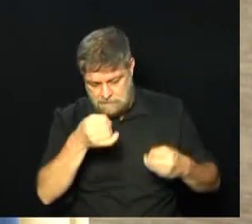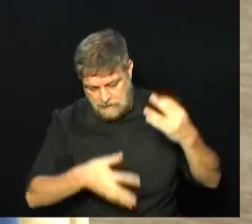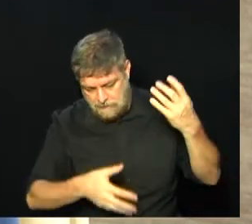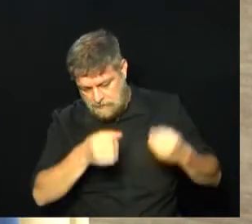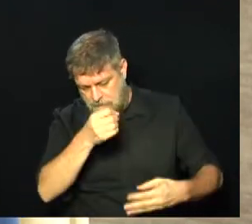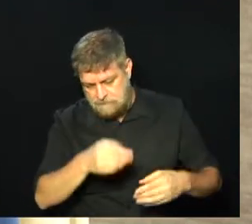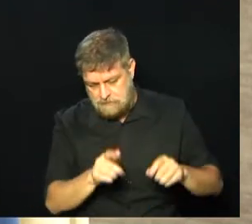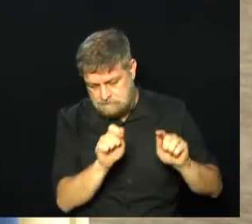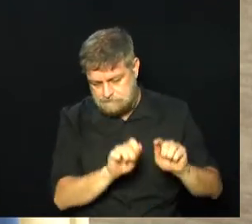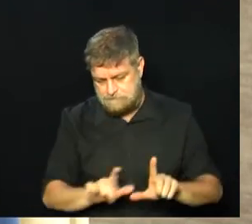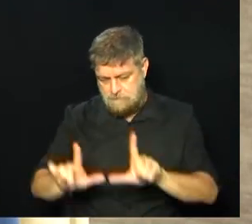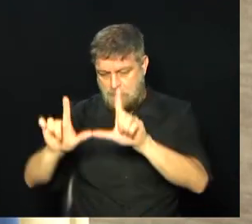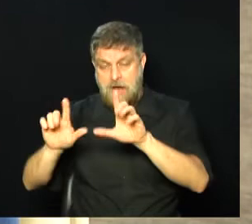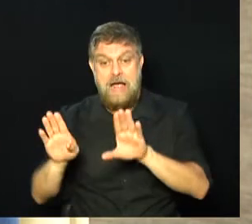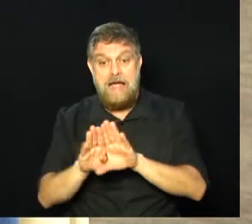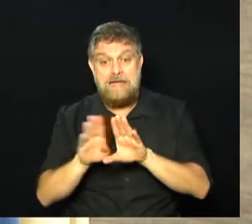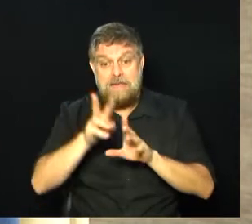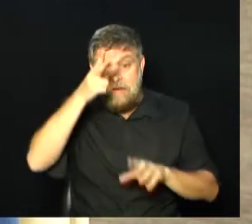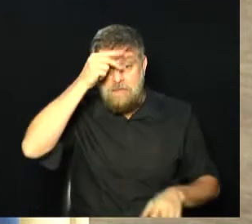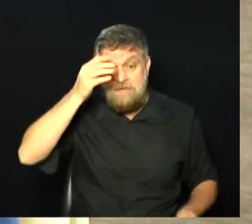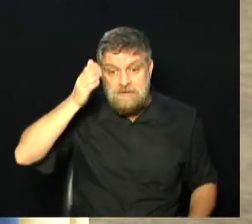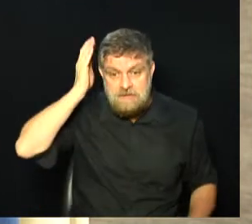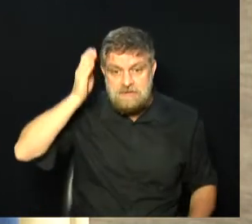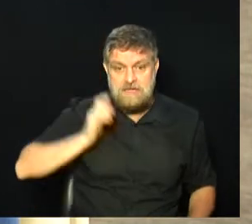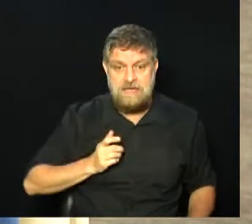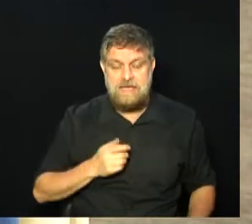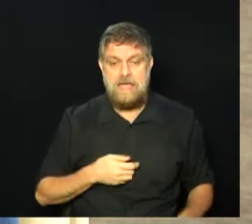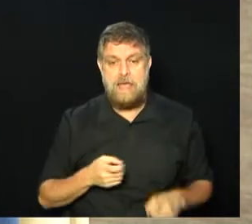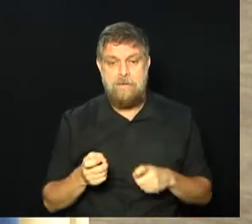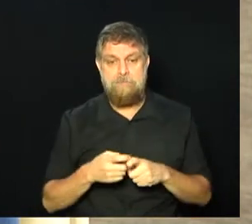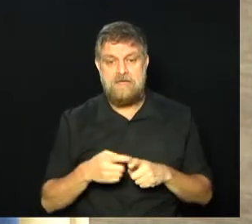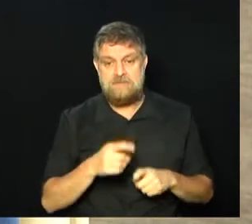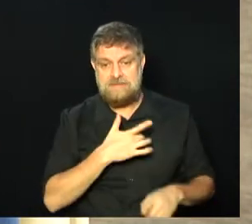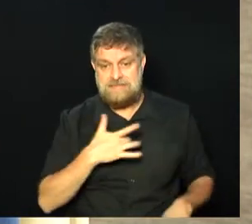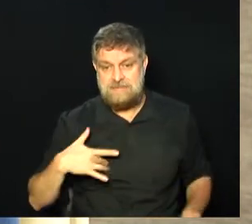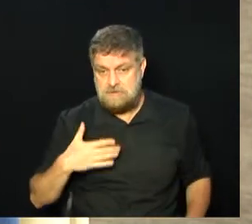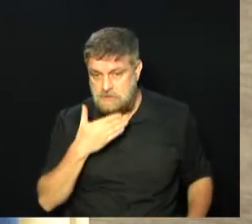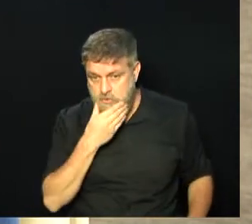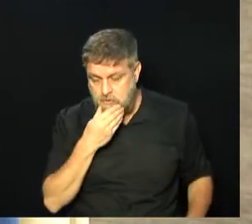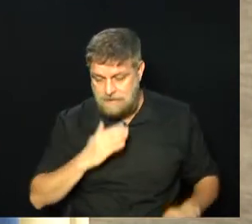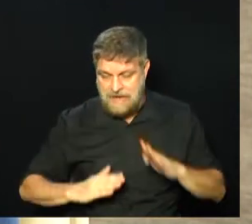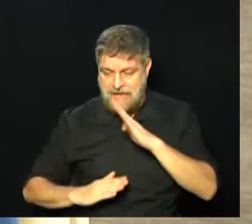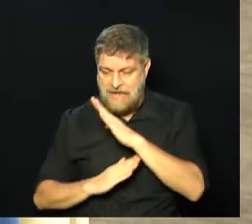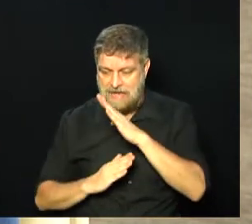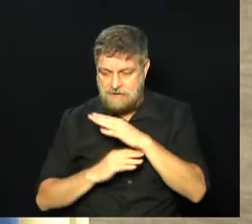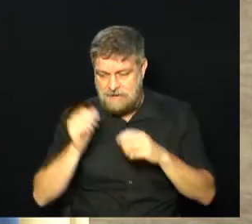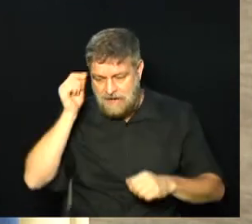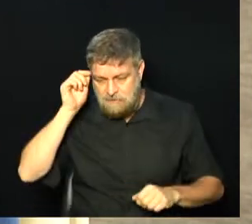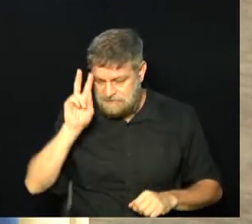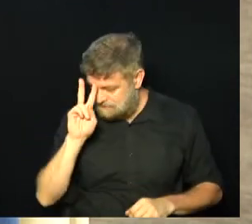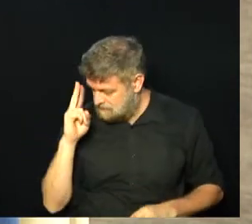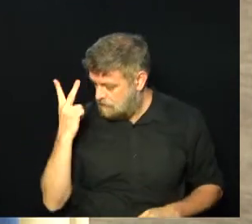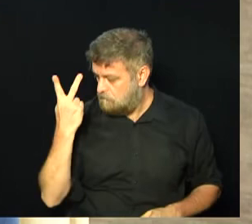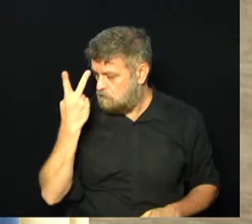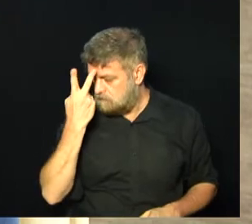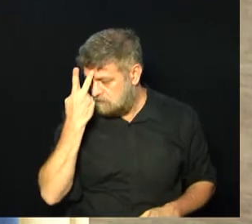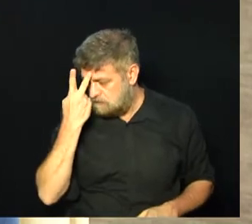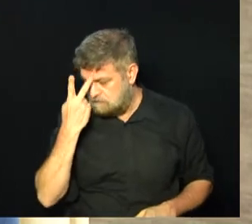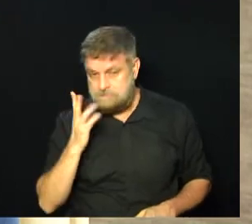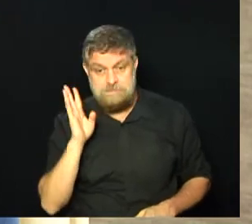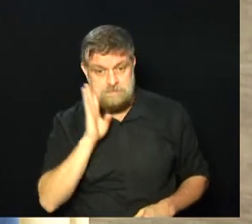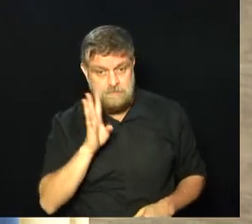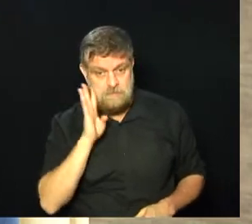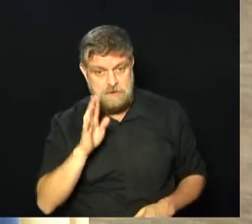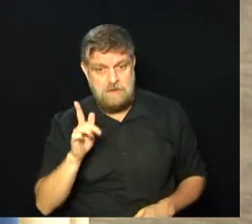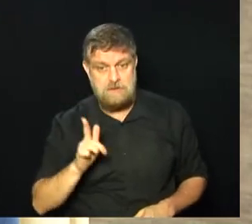e também o prefeito de Campinas, que é urologista. É a Câmara dando um passo para mudar um pouquinho essa cultura aqui em Campinas. Muito bacana, né? A gente